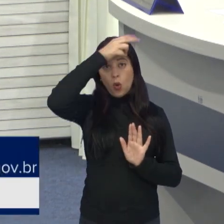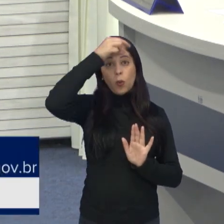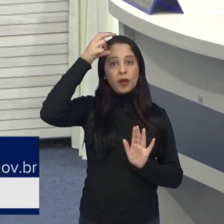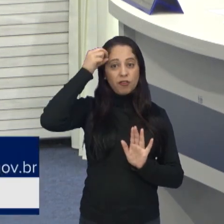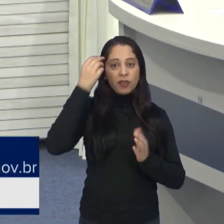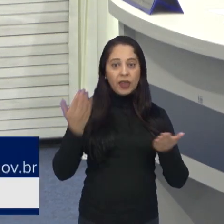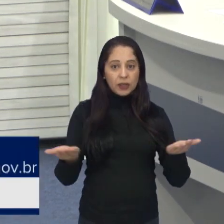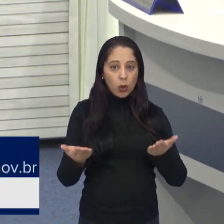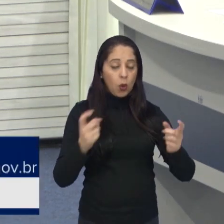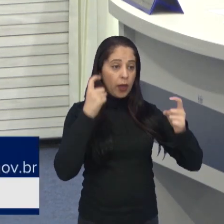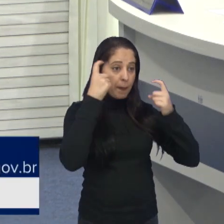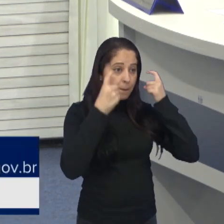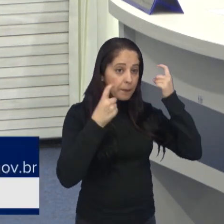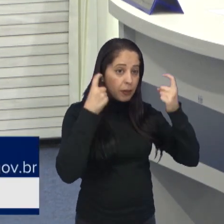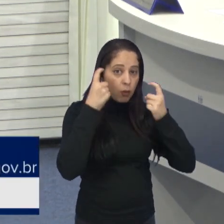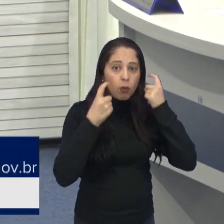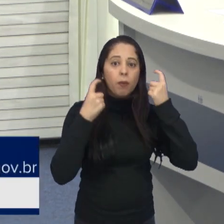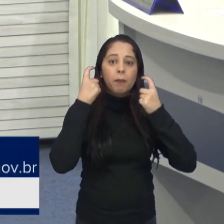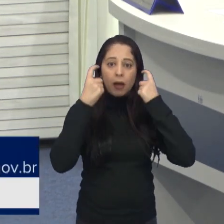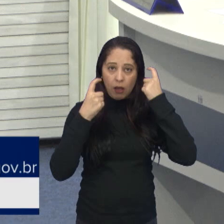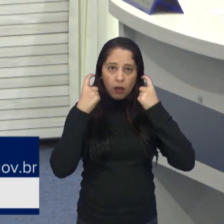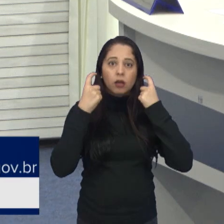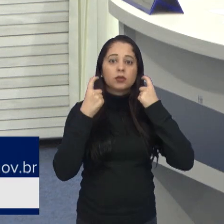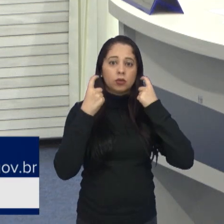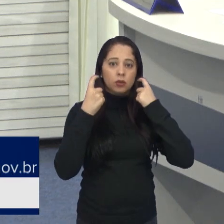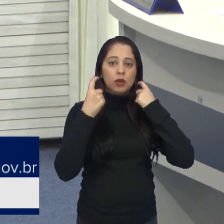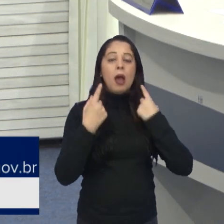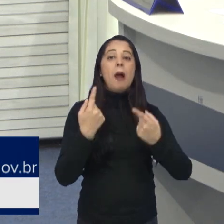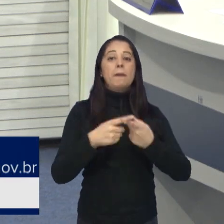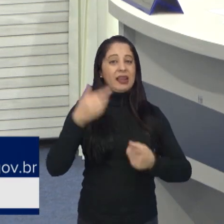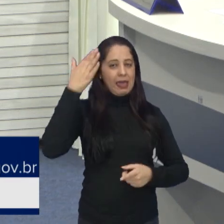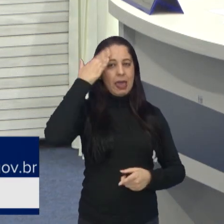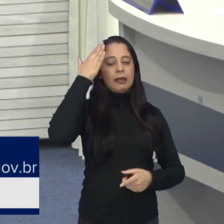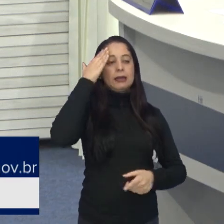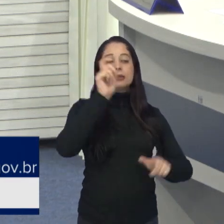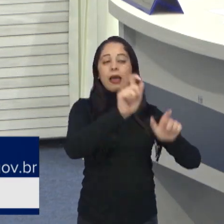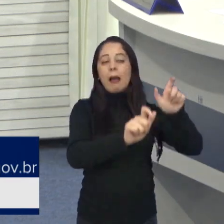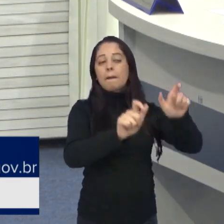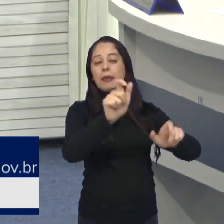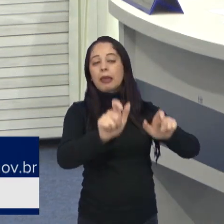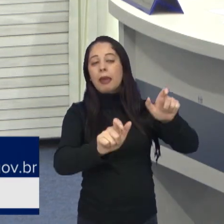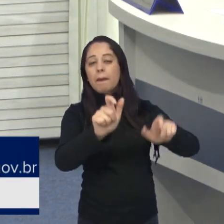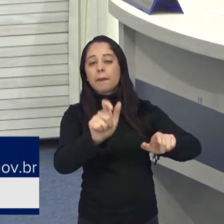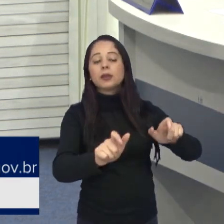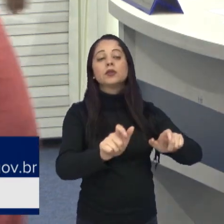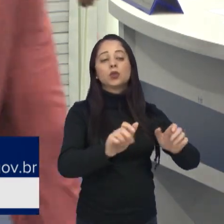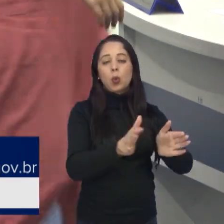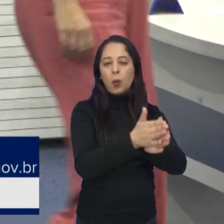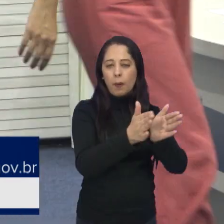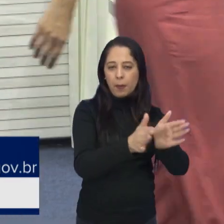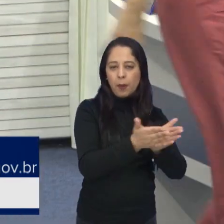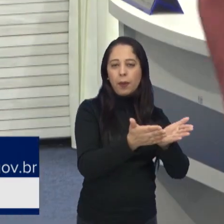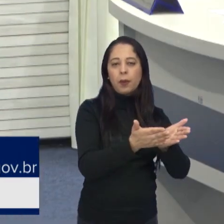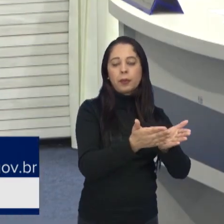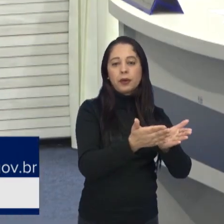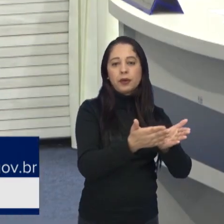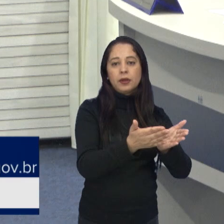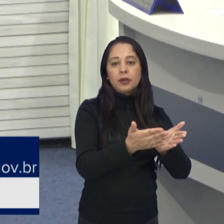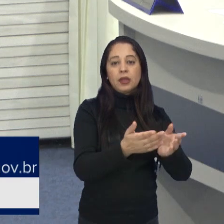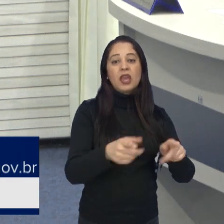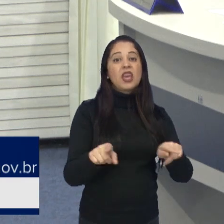com as pessoas, sabendo das penúrias das pessoas, do empobrecimento da nossa população aqui em São José.